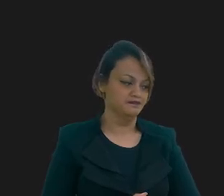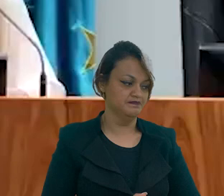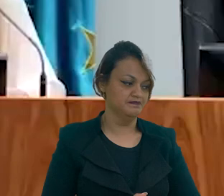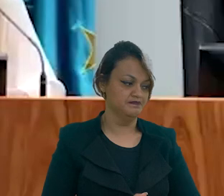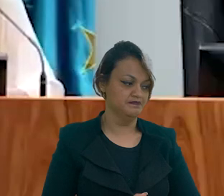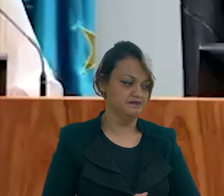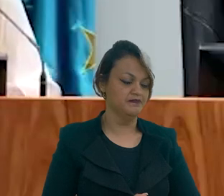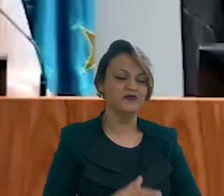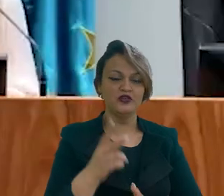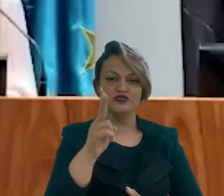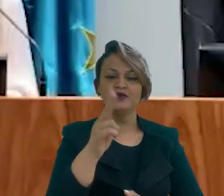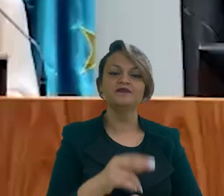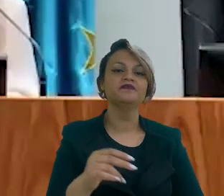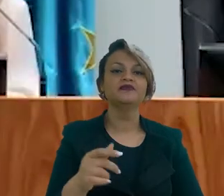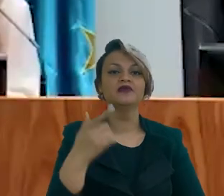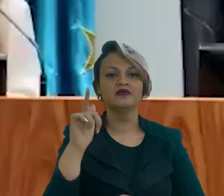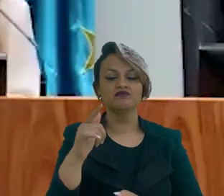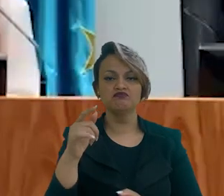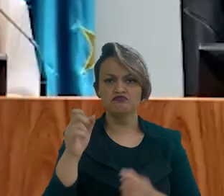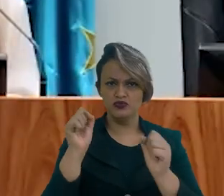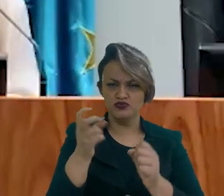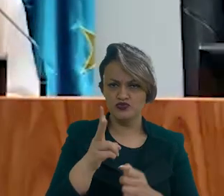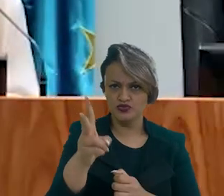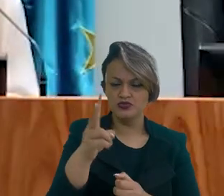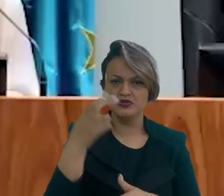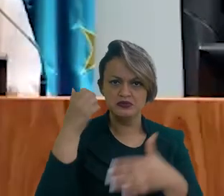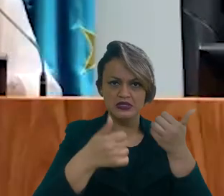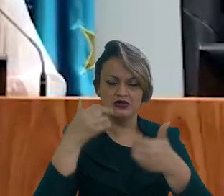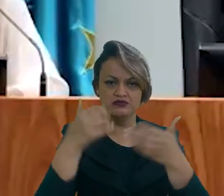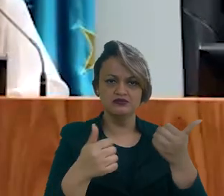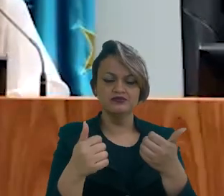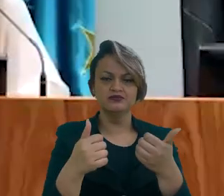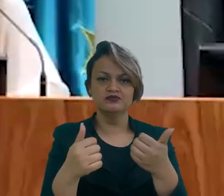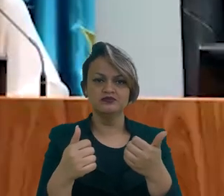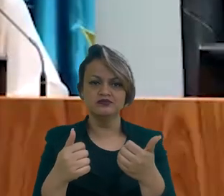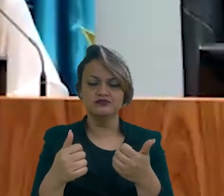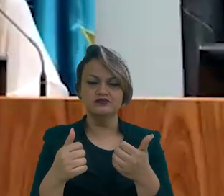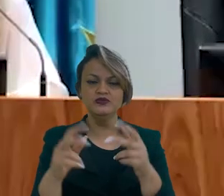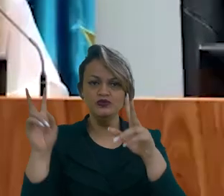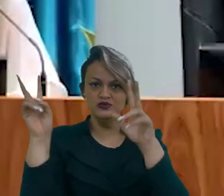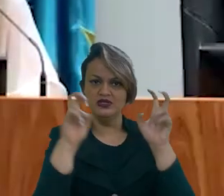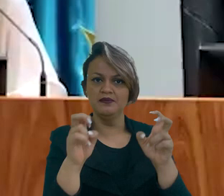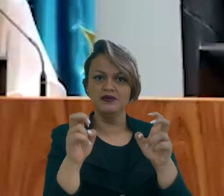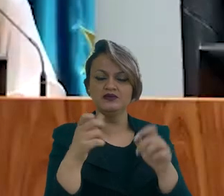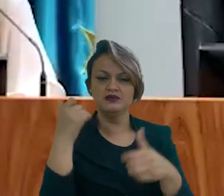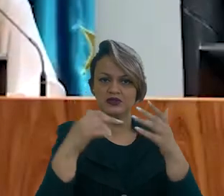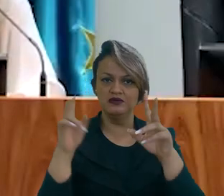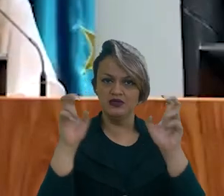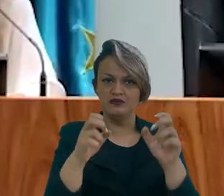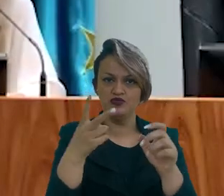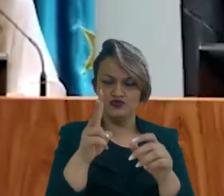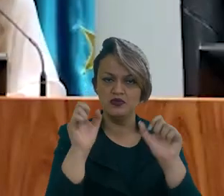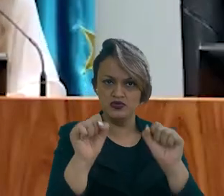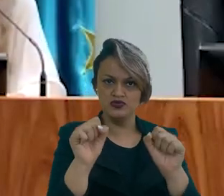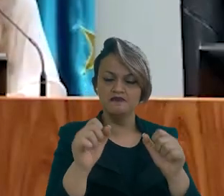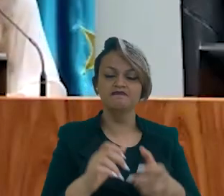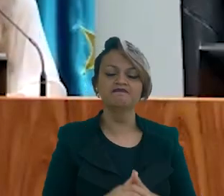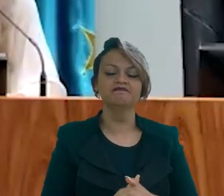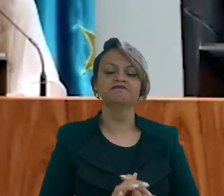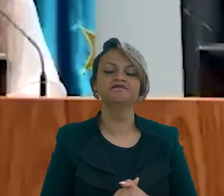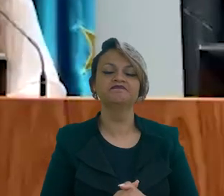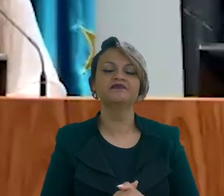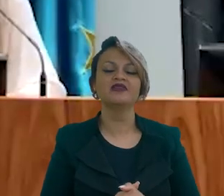dando continuidade Desembargador Maram Maia posso continuar então o tema nós vamos